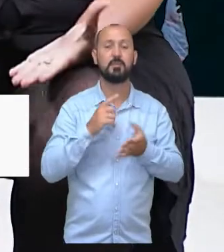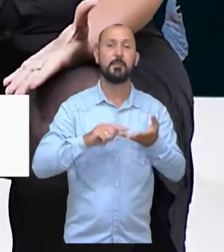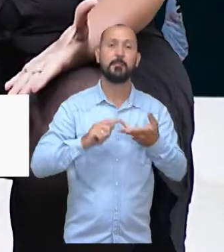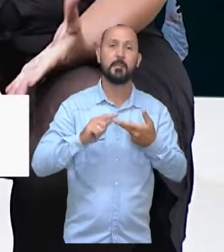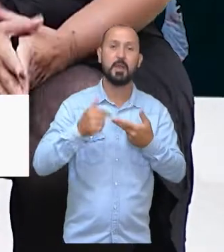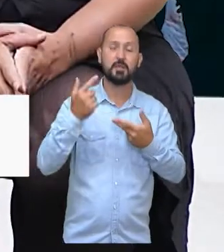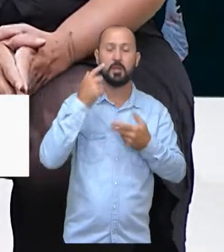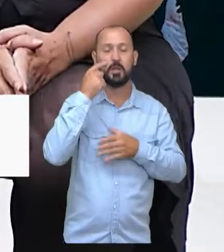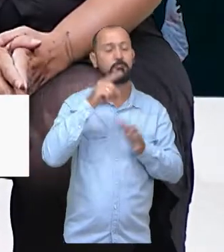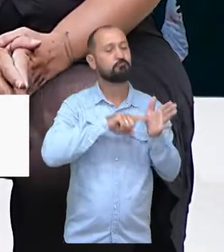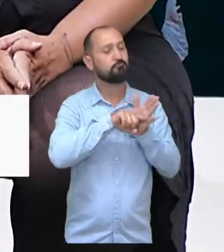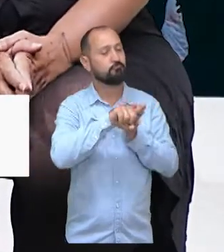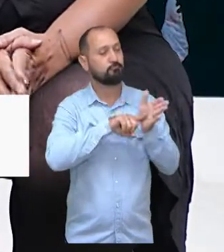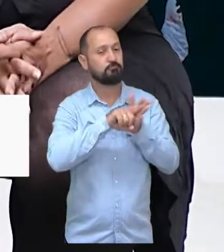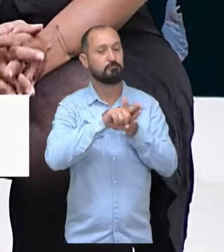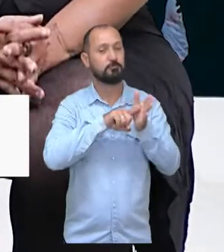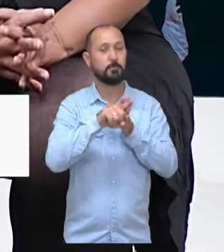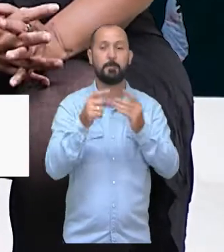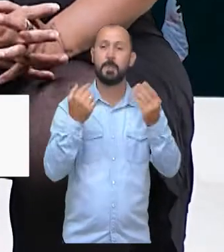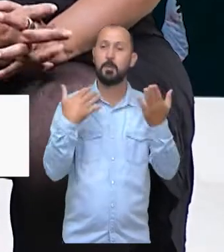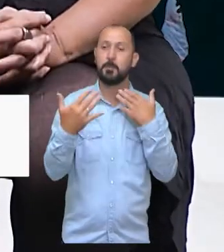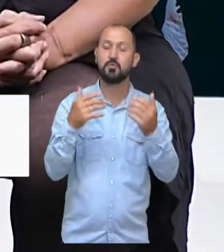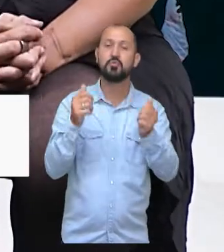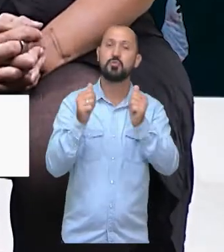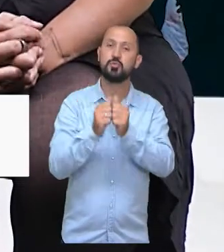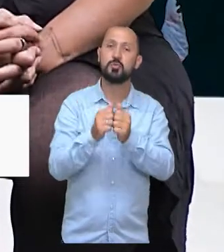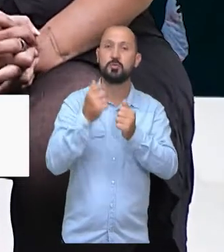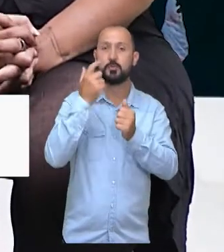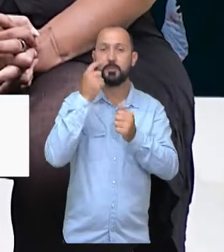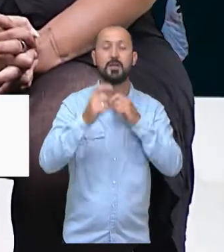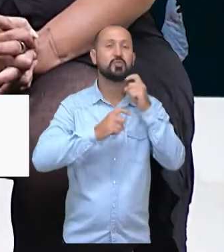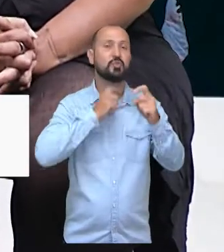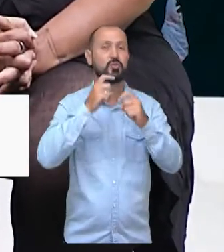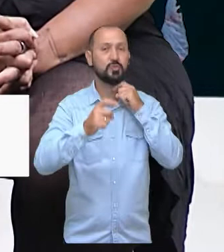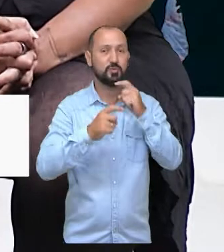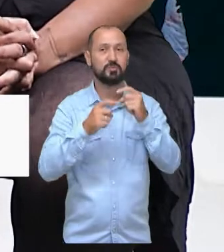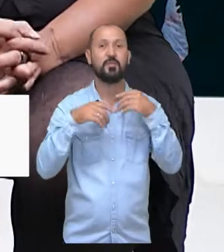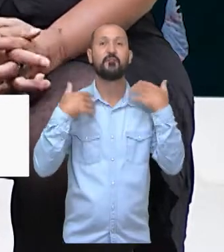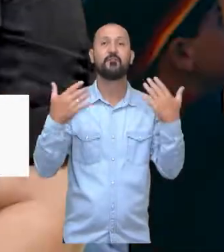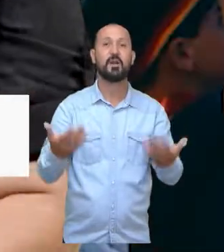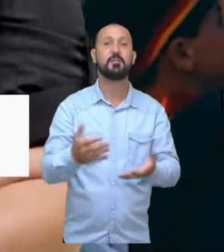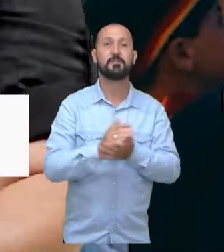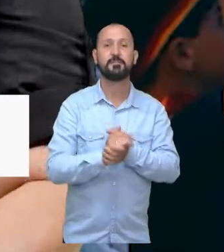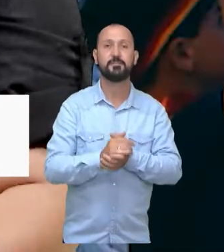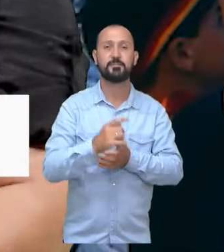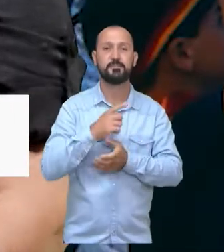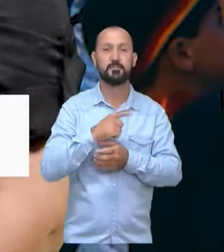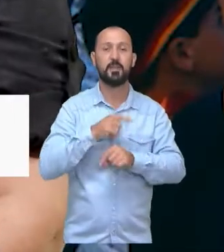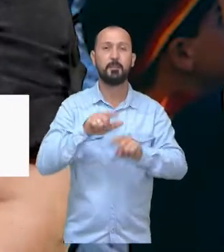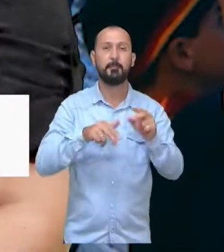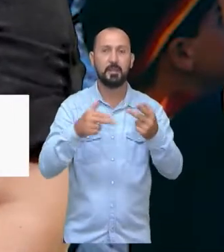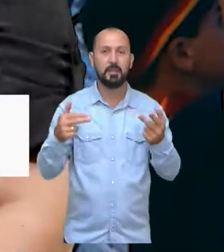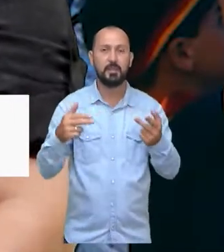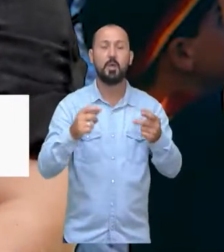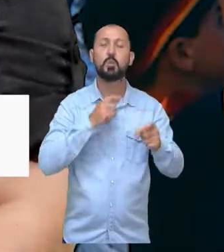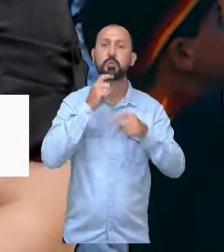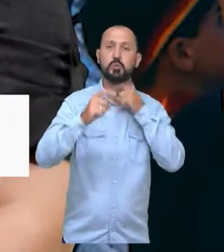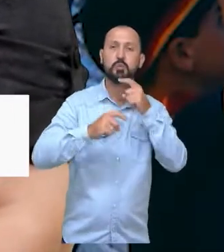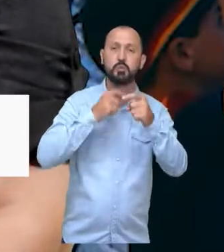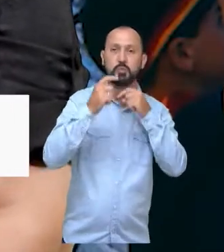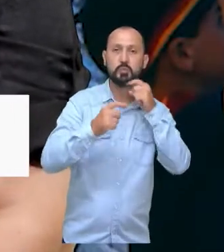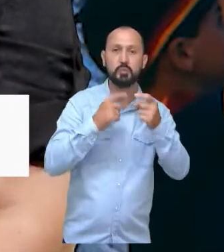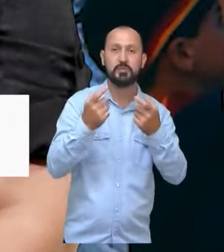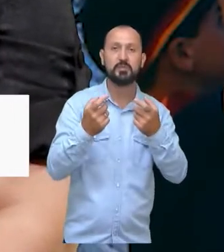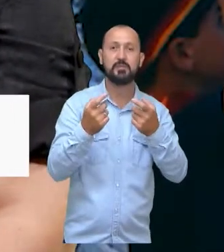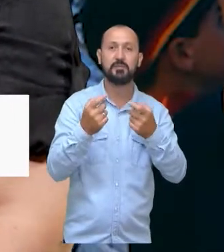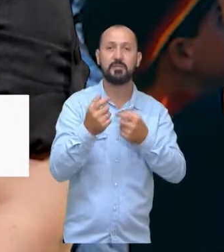muito material de consulta, né, para dialogar com as pessoas, para tirar dúvidas, enfim. Caso tenha algum material, alguma dúvida que